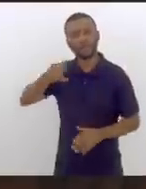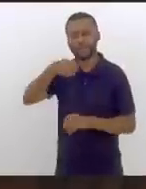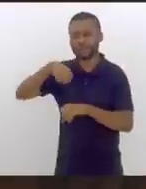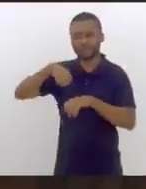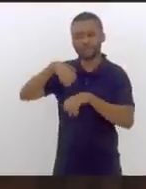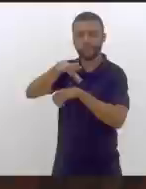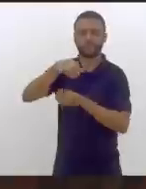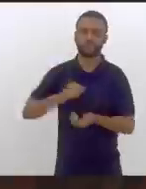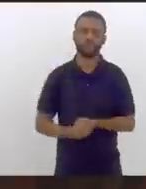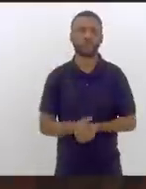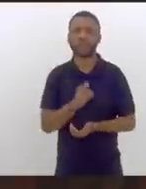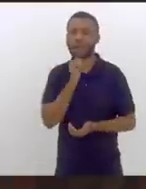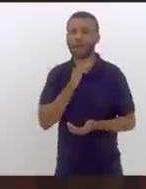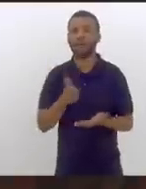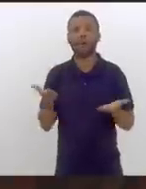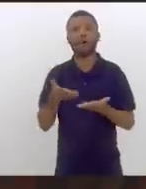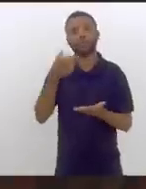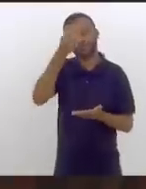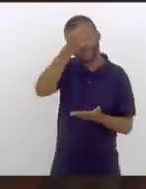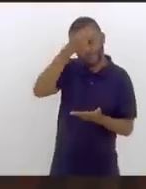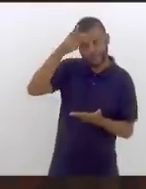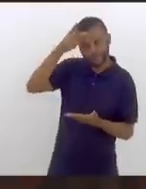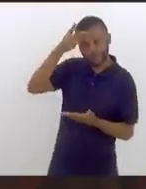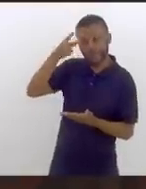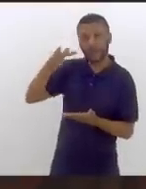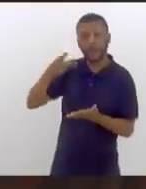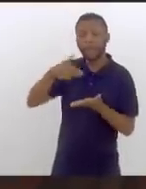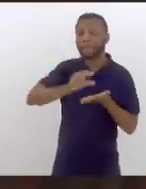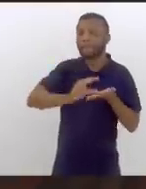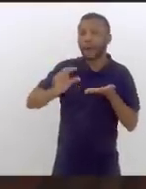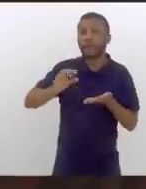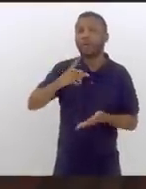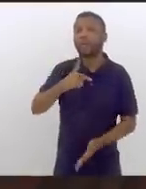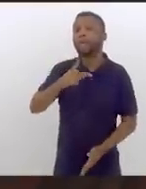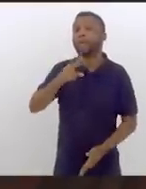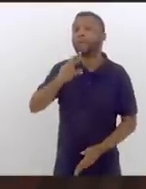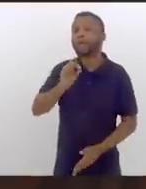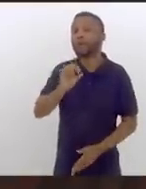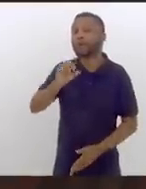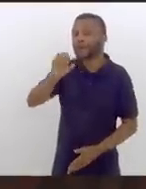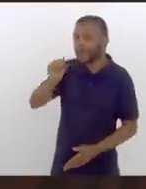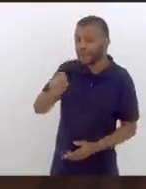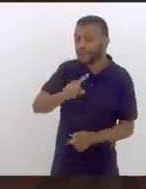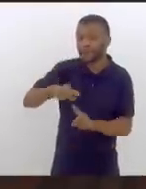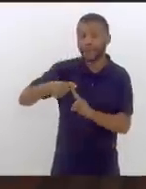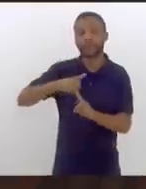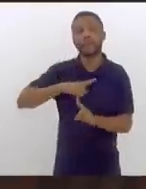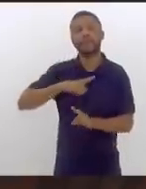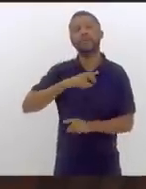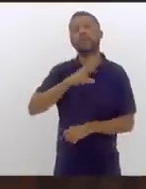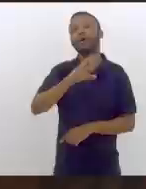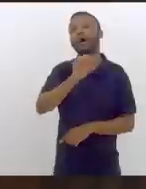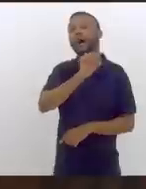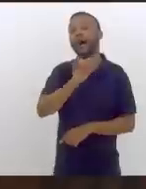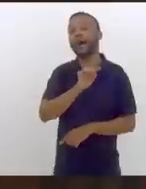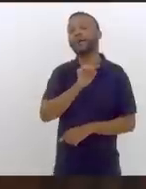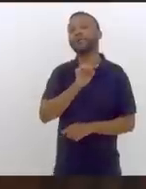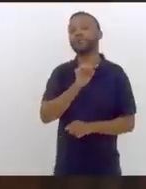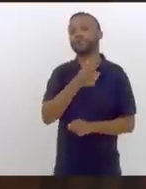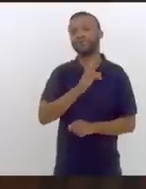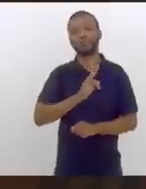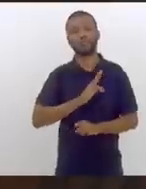as prefeituras pagam para o ex aumentou o efetivo Você tem o rasgo policiais do policial trabalhando a mais